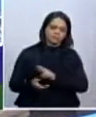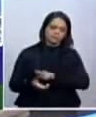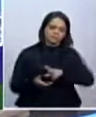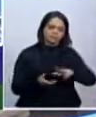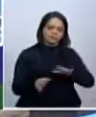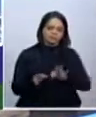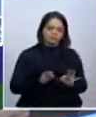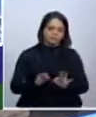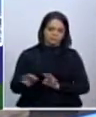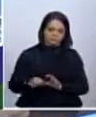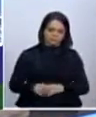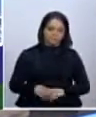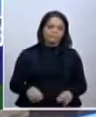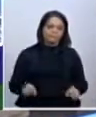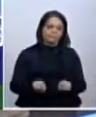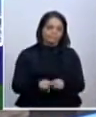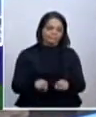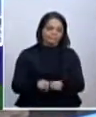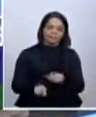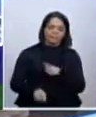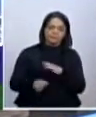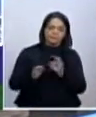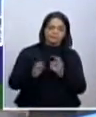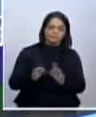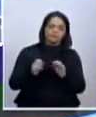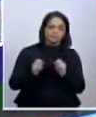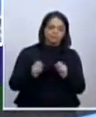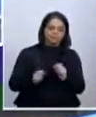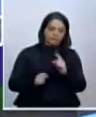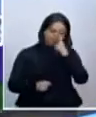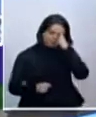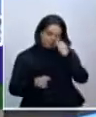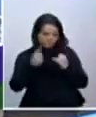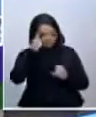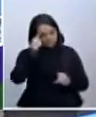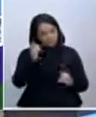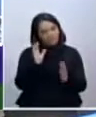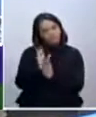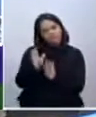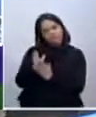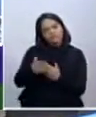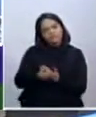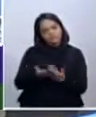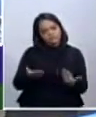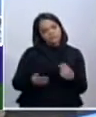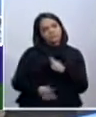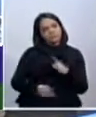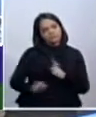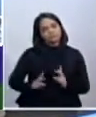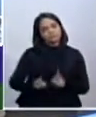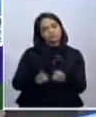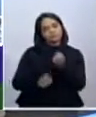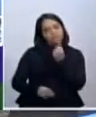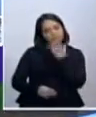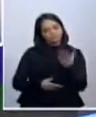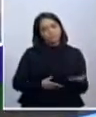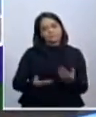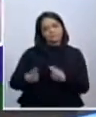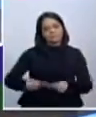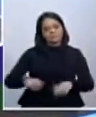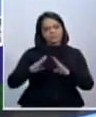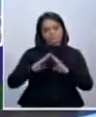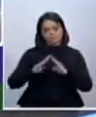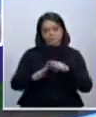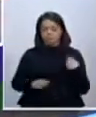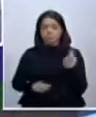vários projetos. E também pode ter certeza que as ideias, as propostas de vocês sempre serão bem-vindas a essa casa, porque nós